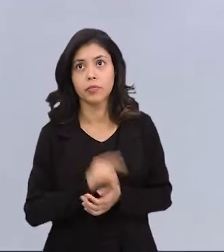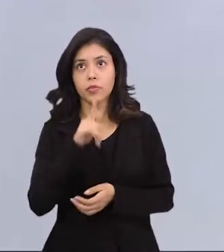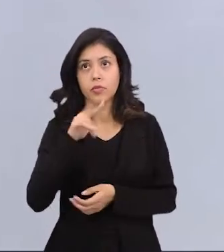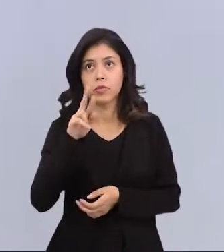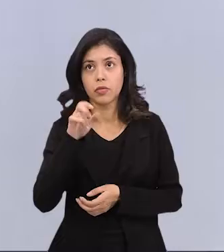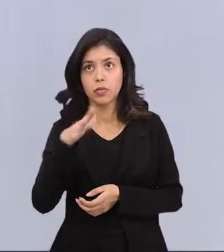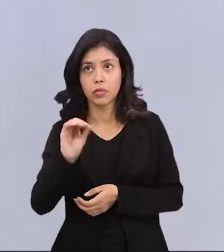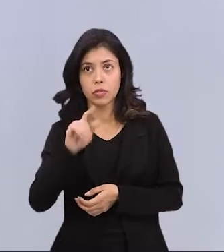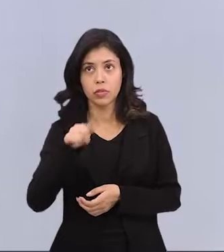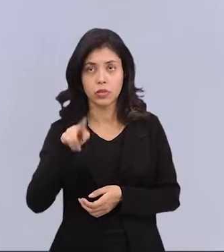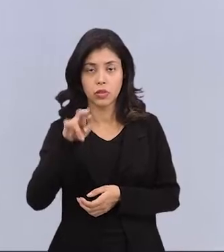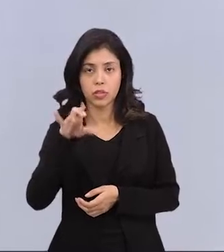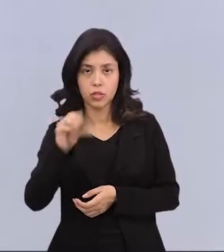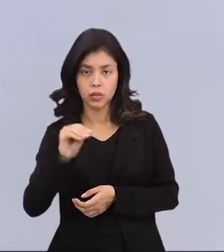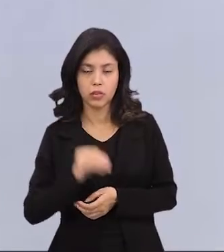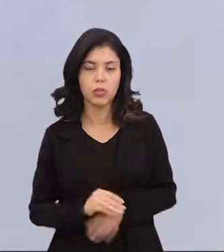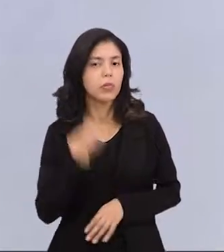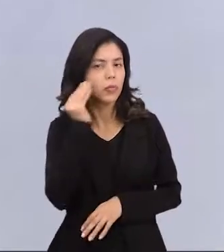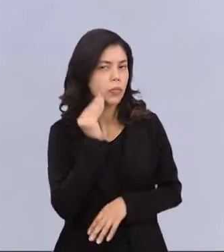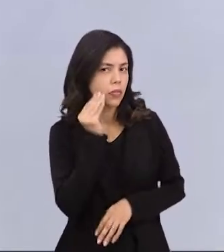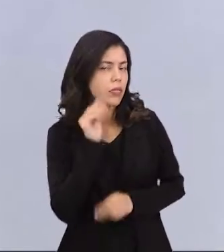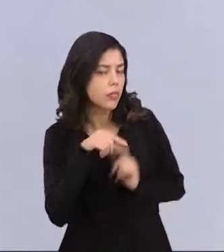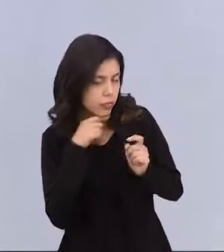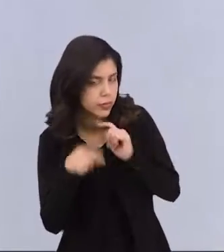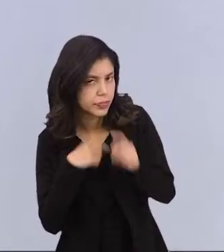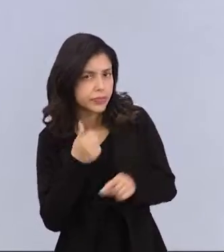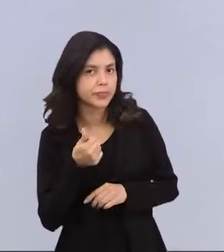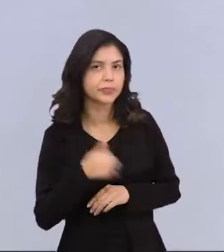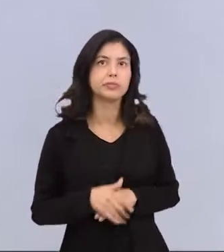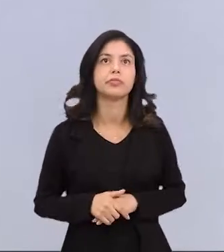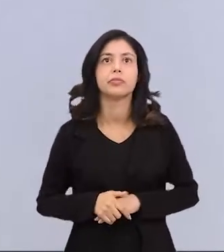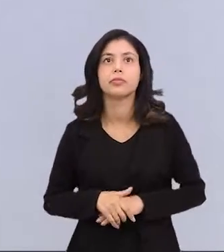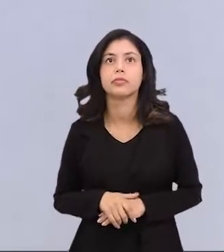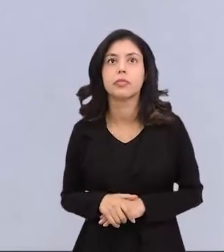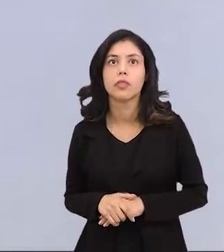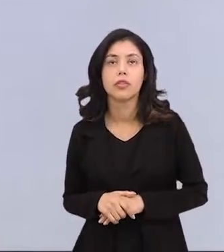vamos tentar tirar essas dúvidas.